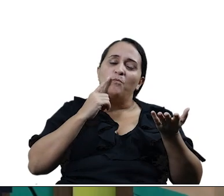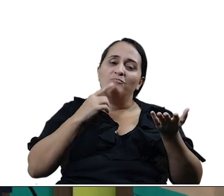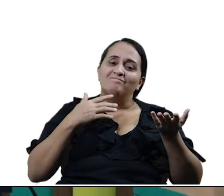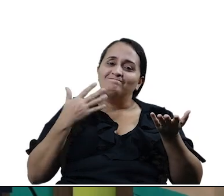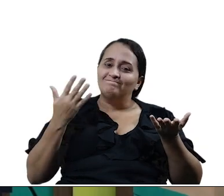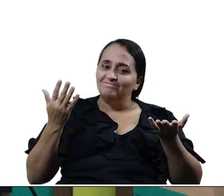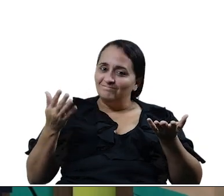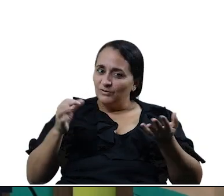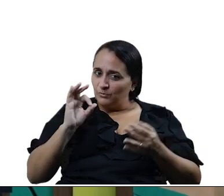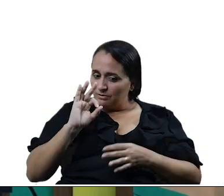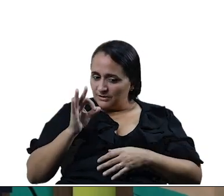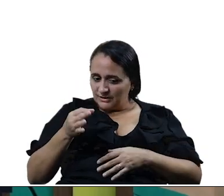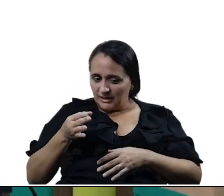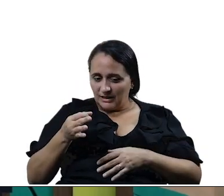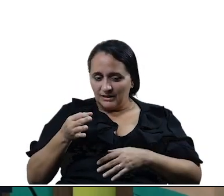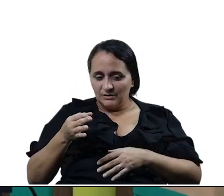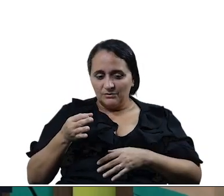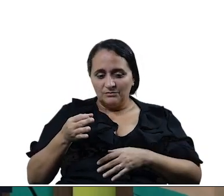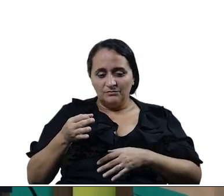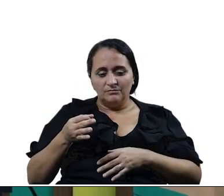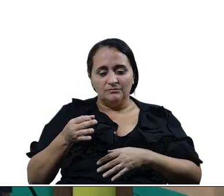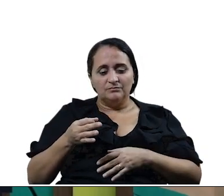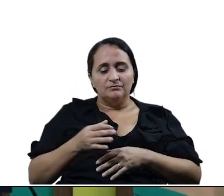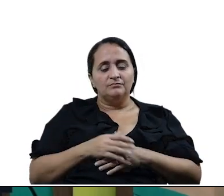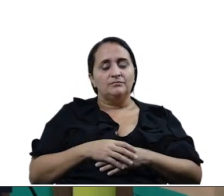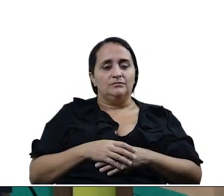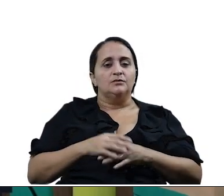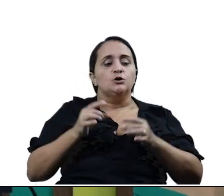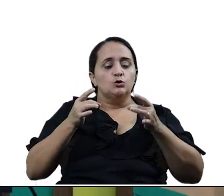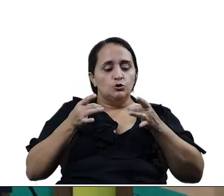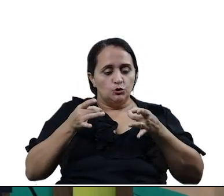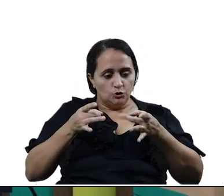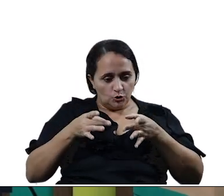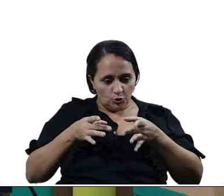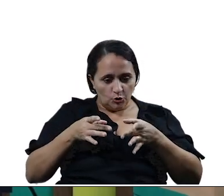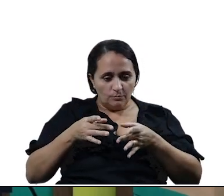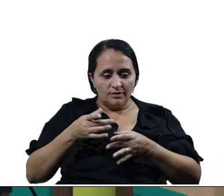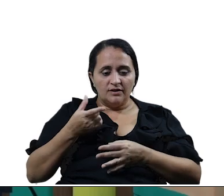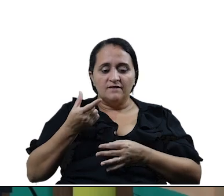certo? Sobra, vou botar aqui, sobra